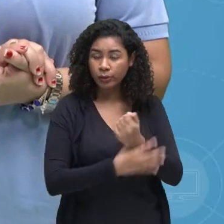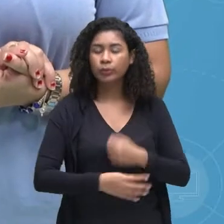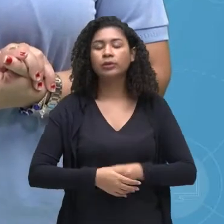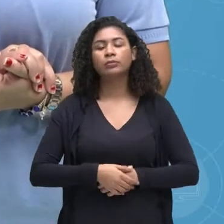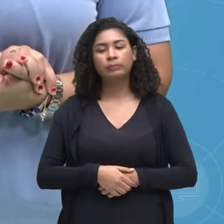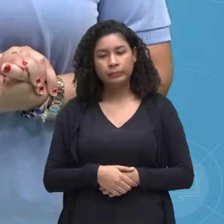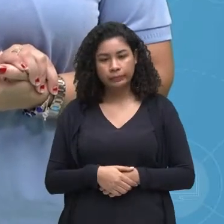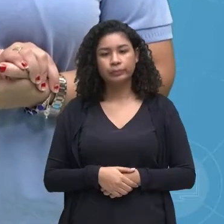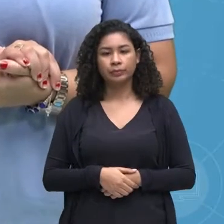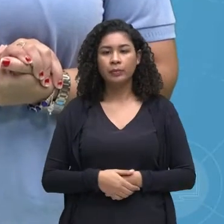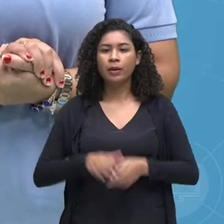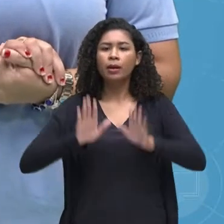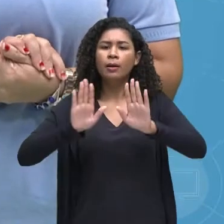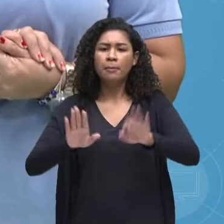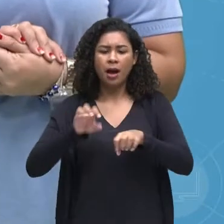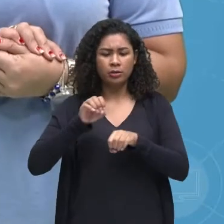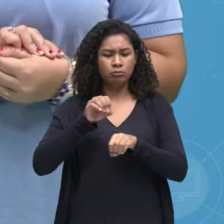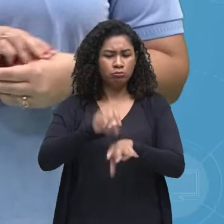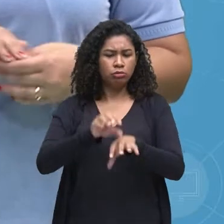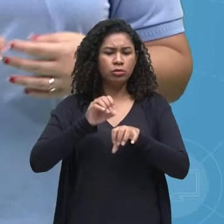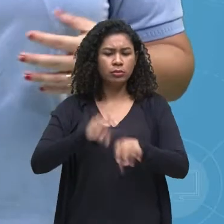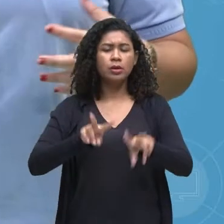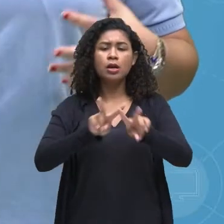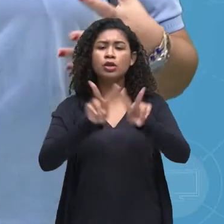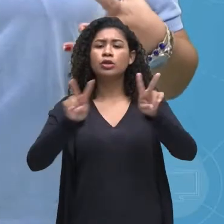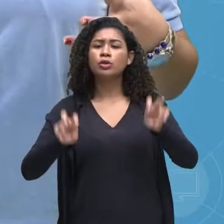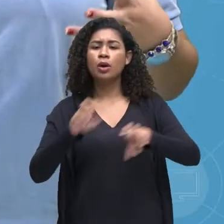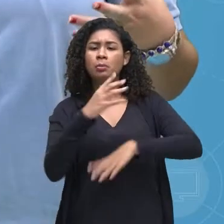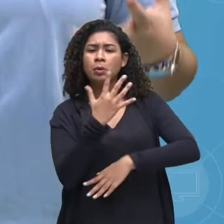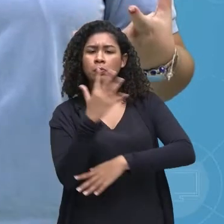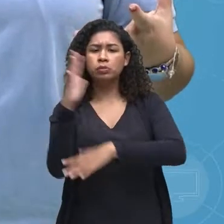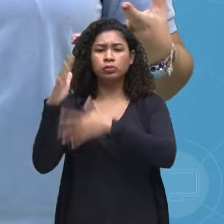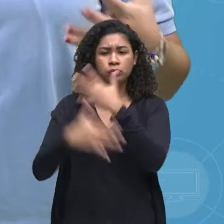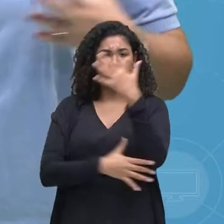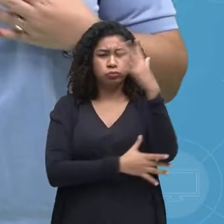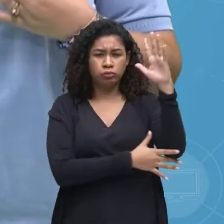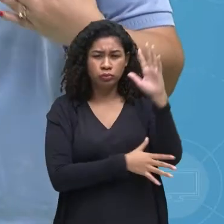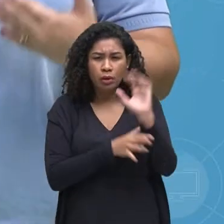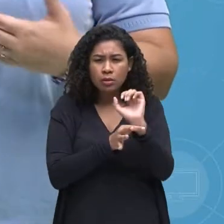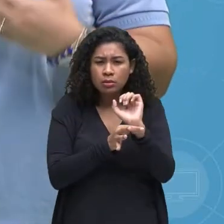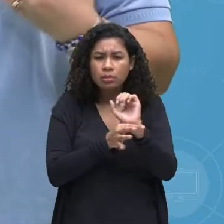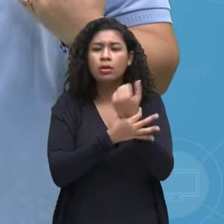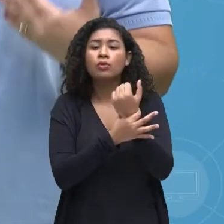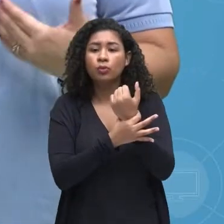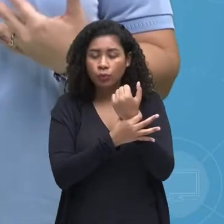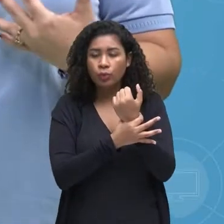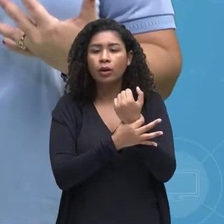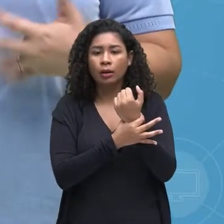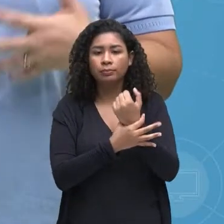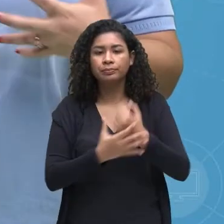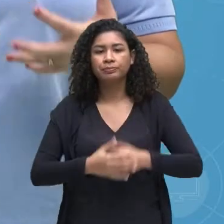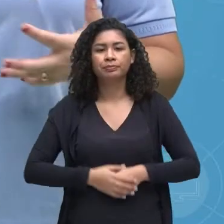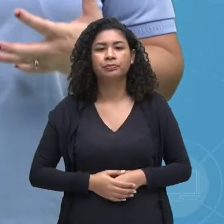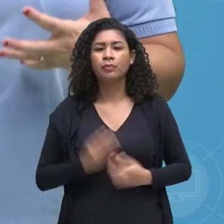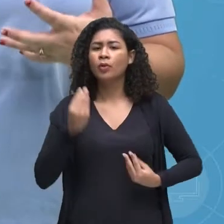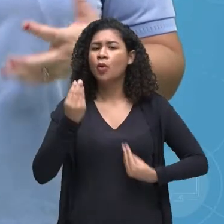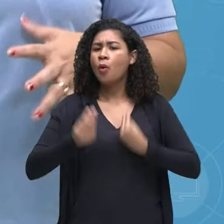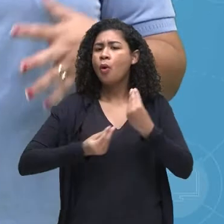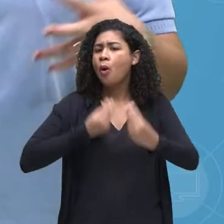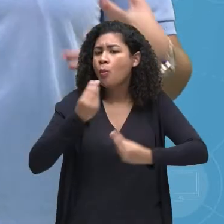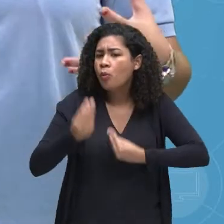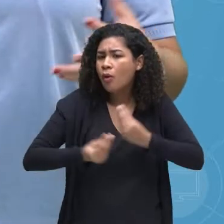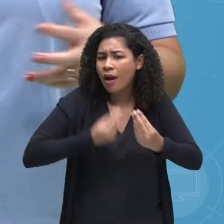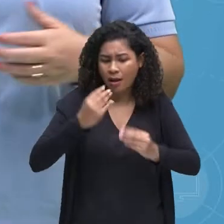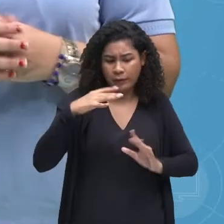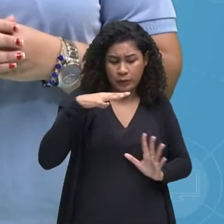ambiental precisa ter cuidado, como é que a gente pode atuar sabendo que o nosso planeta, né, o nosso país,